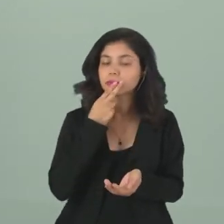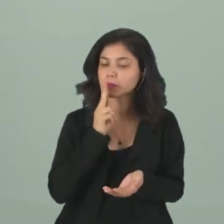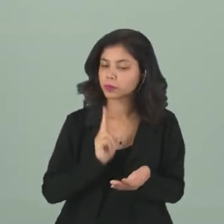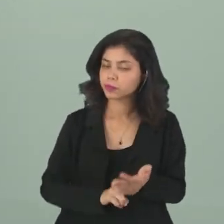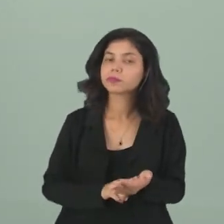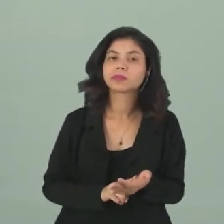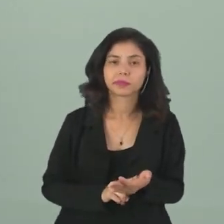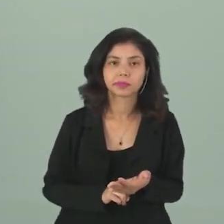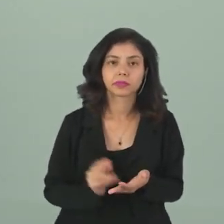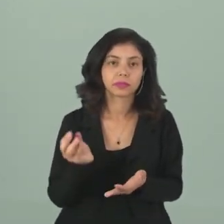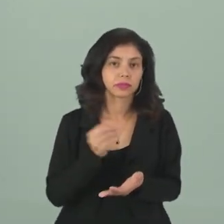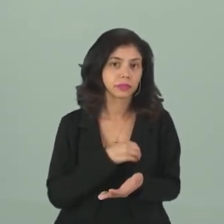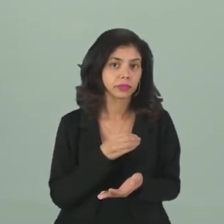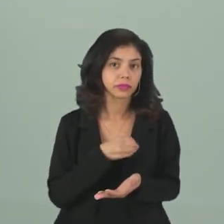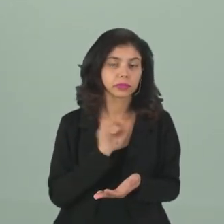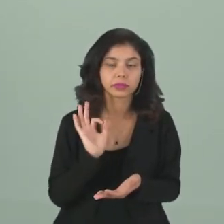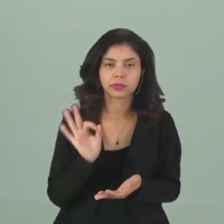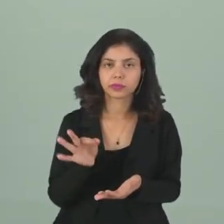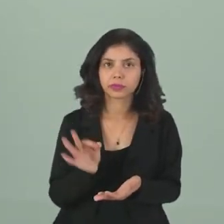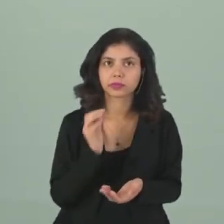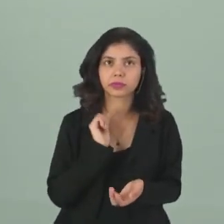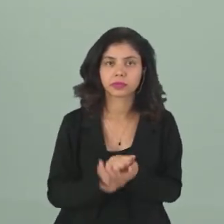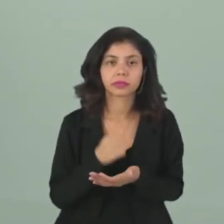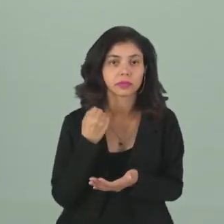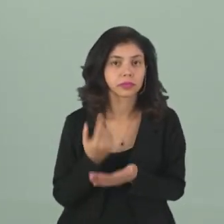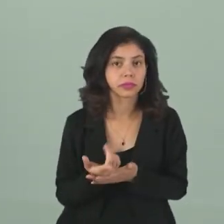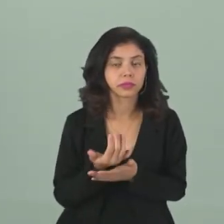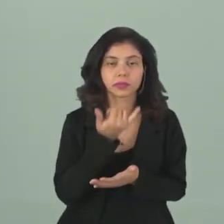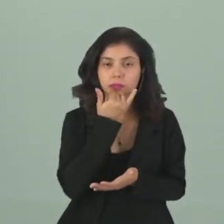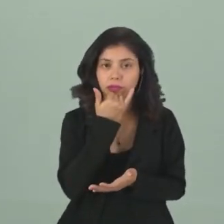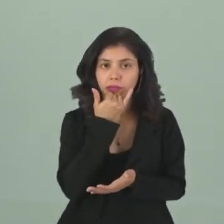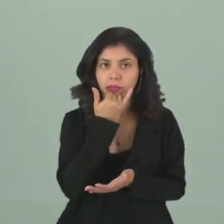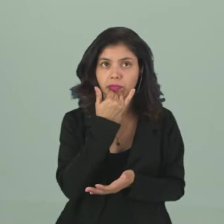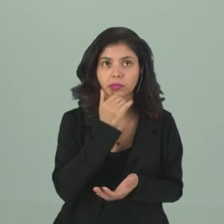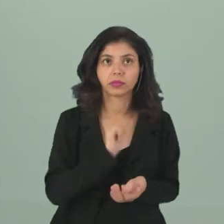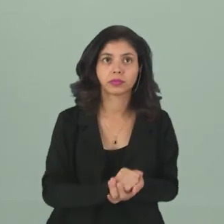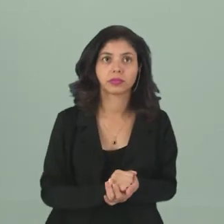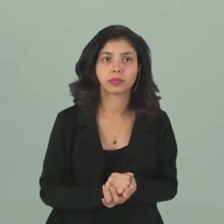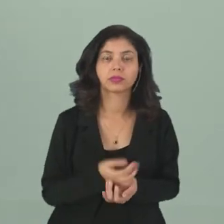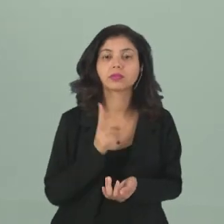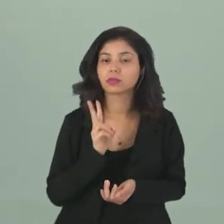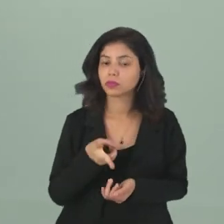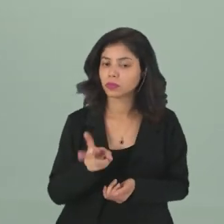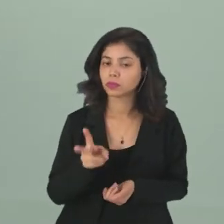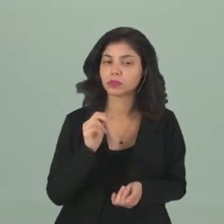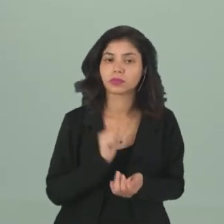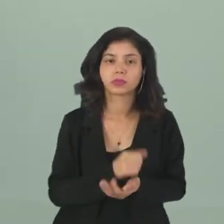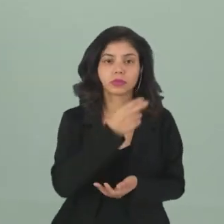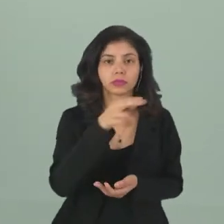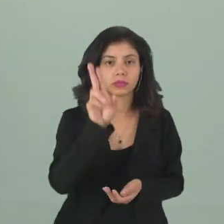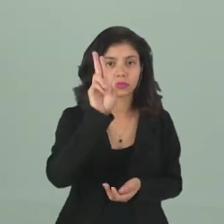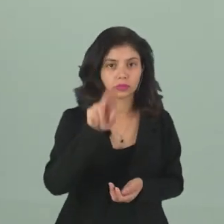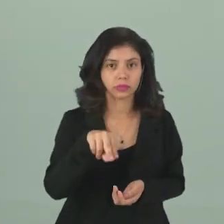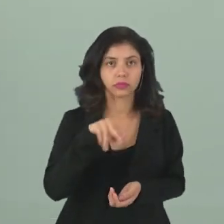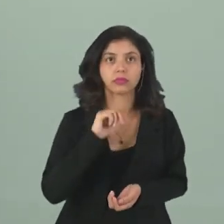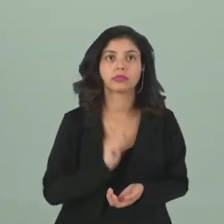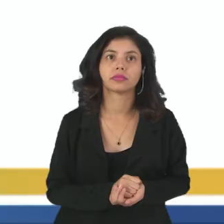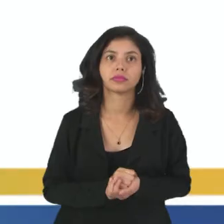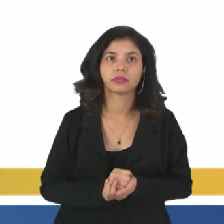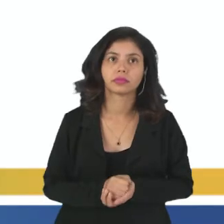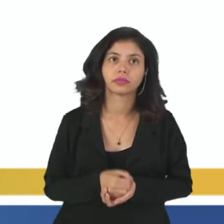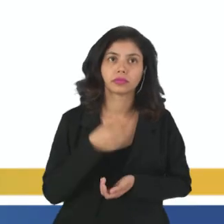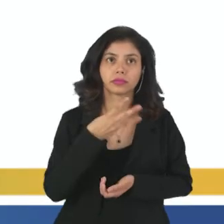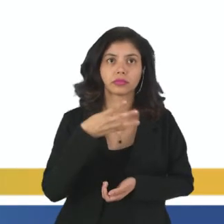perdoasse o seu pecado, certo? Comprar um perdão que era concedido pelos papas. Tese